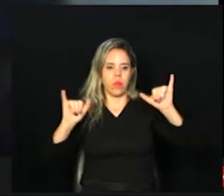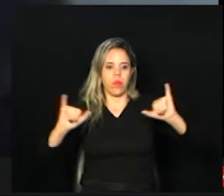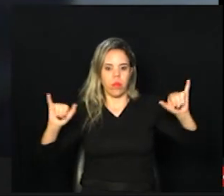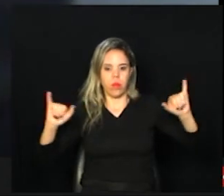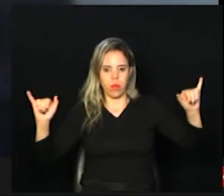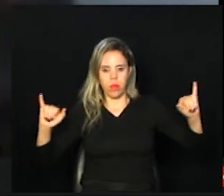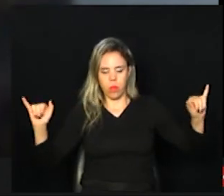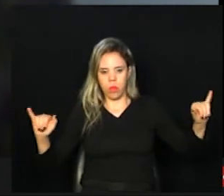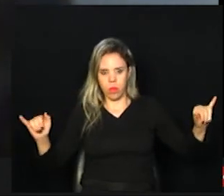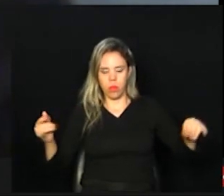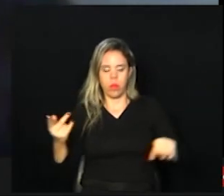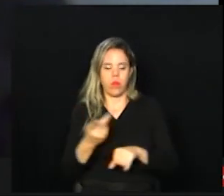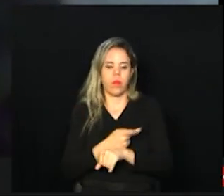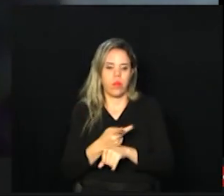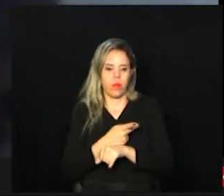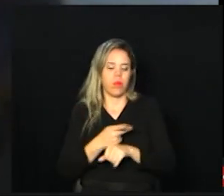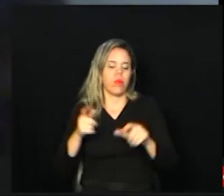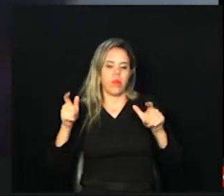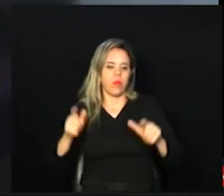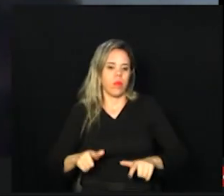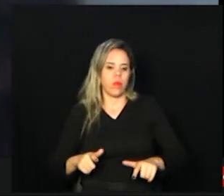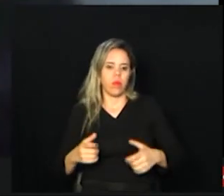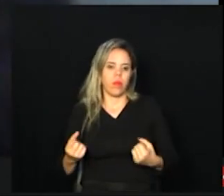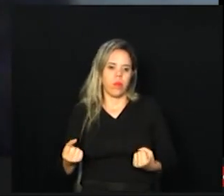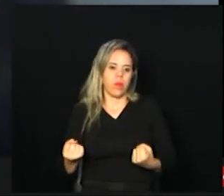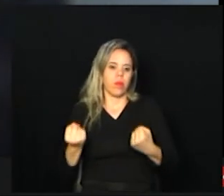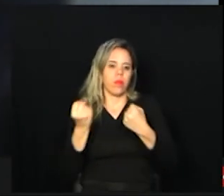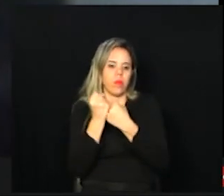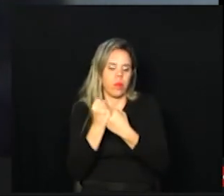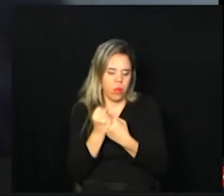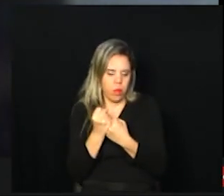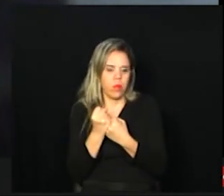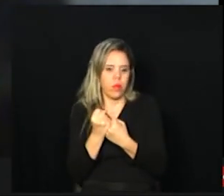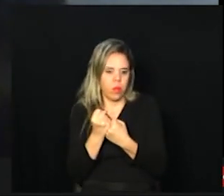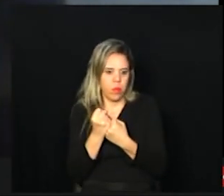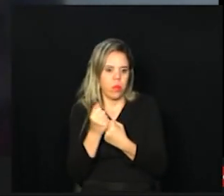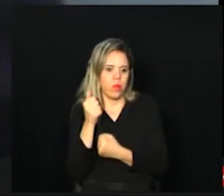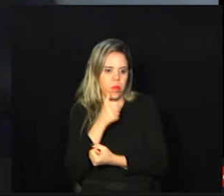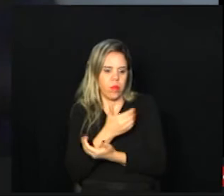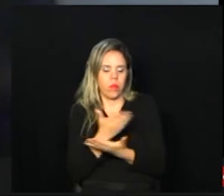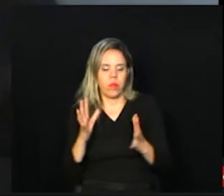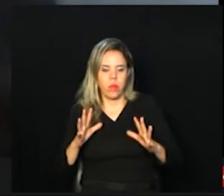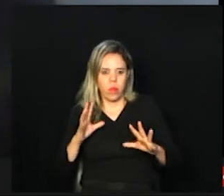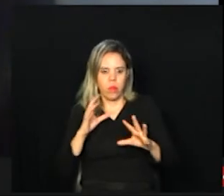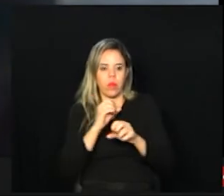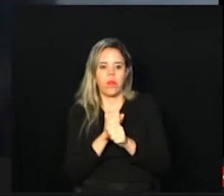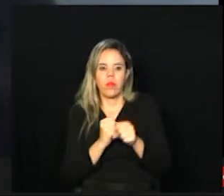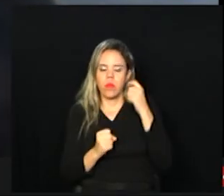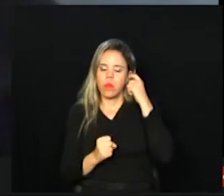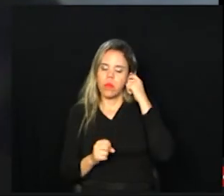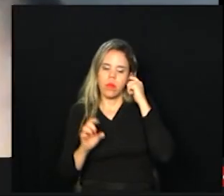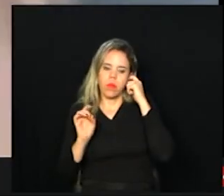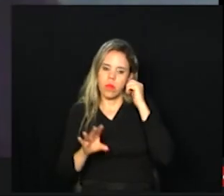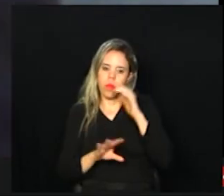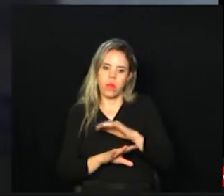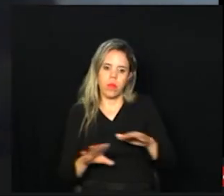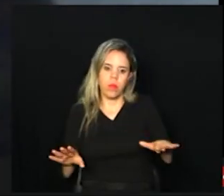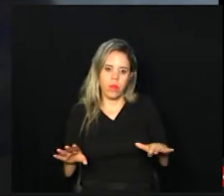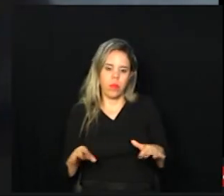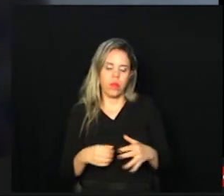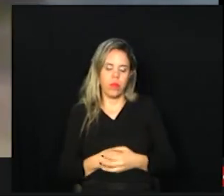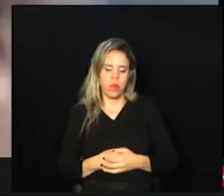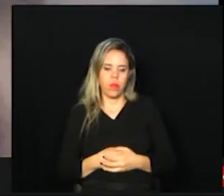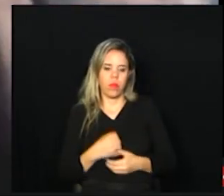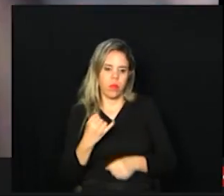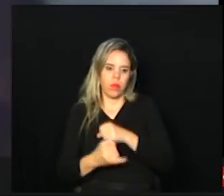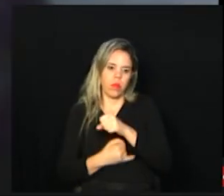aonde procurar, esse acolhimento seja ofertado para as mulheres num todo. Né? Não só aquela que tem acesso à